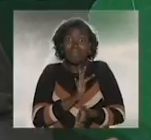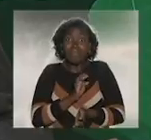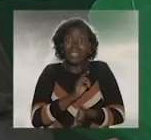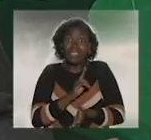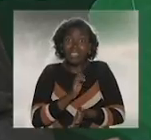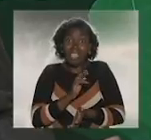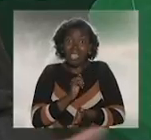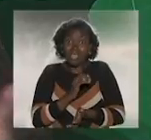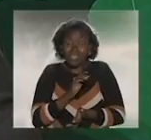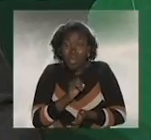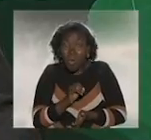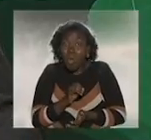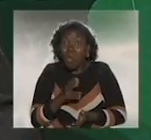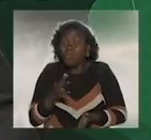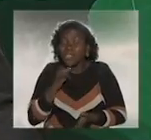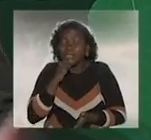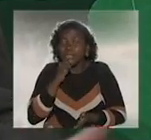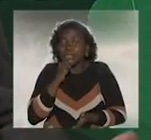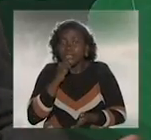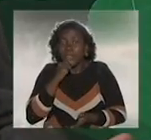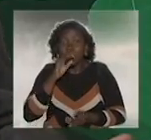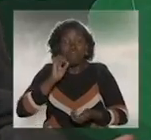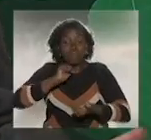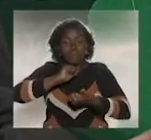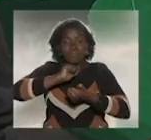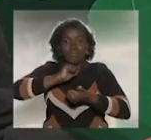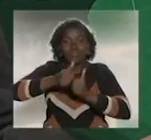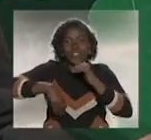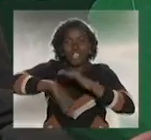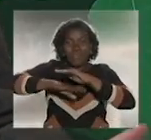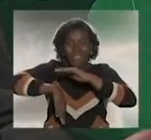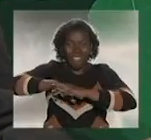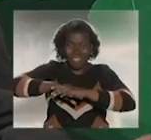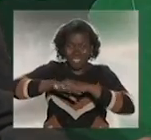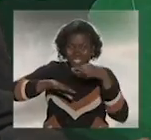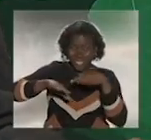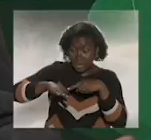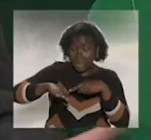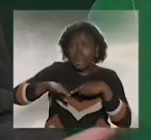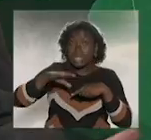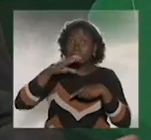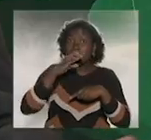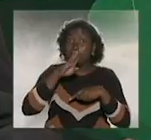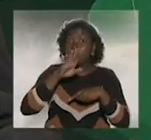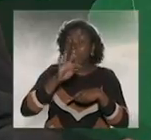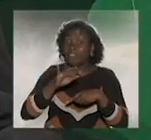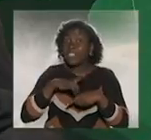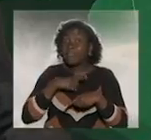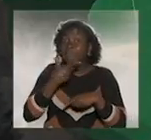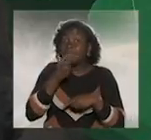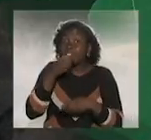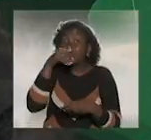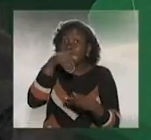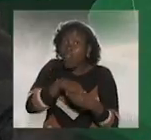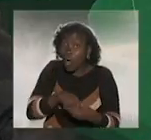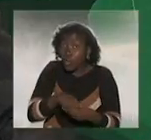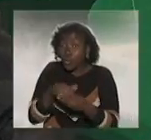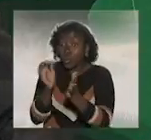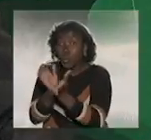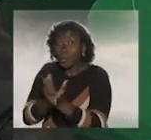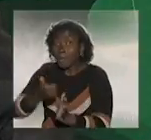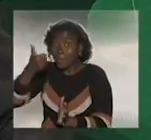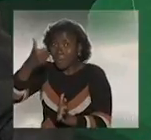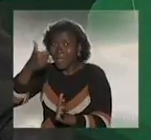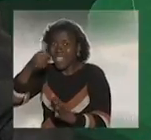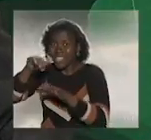federações. Então, hoje, se você pegar, por exemplo, o futebol, como exemplo, a CBF tem 20 votos dos